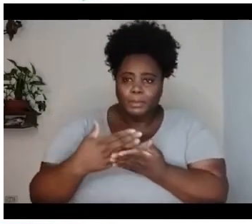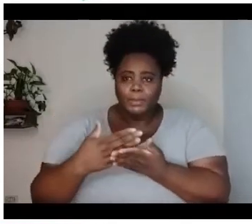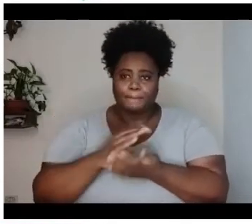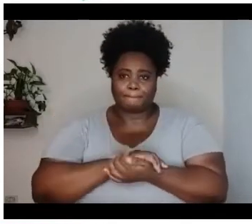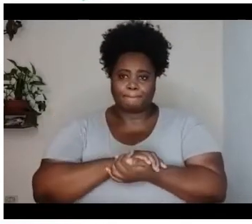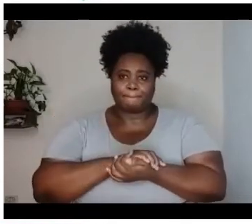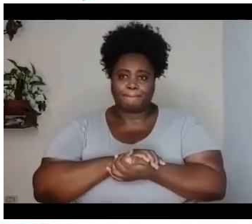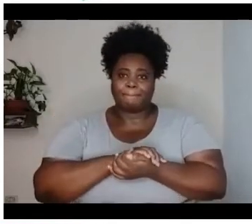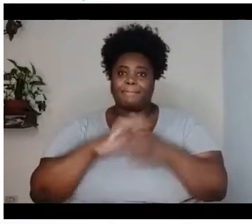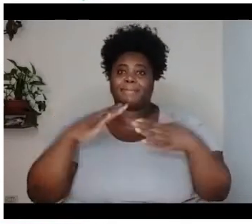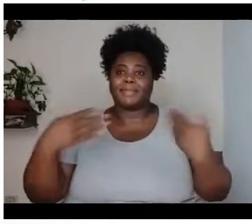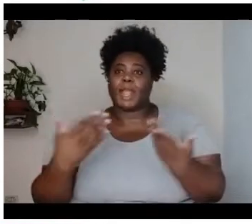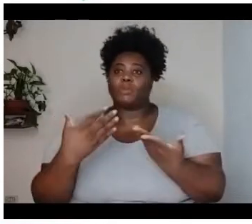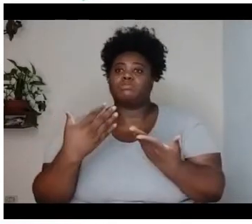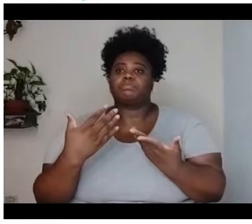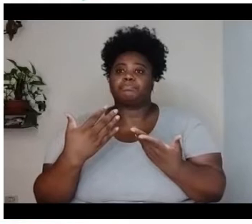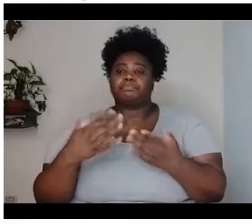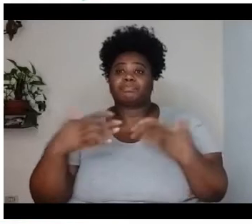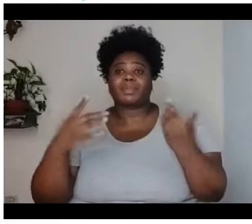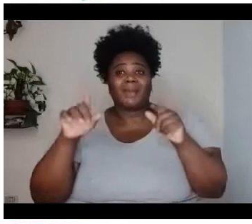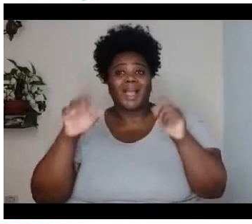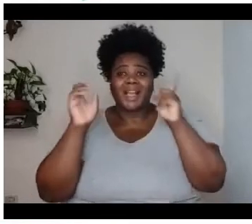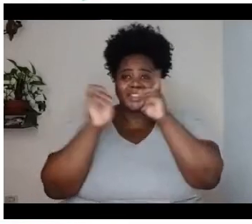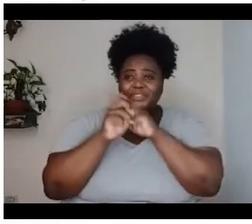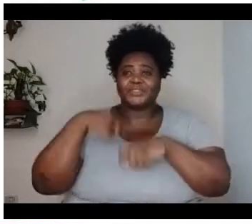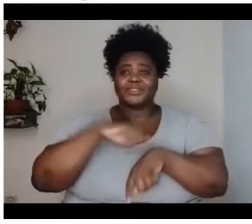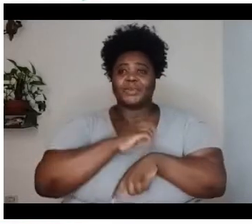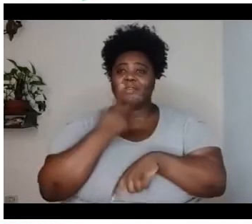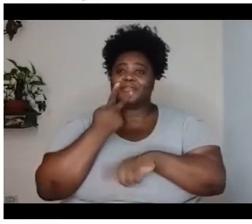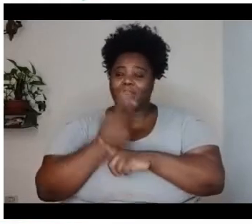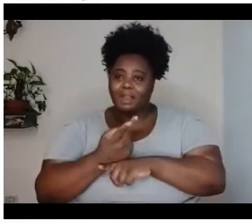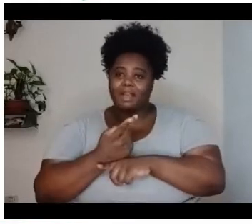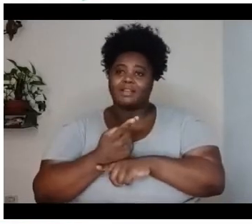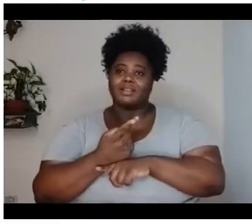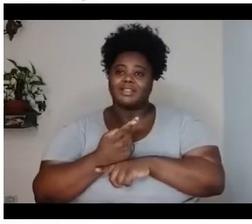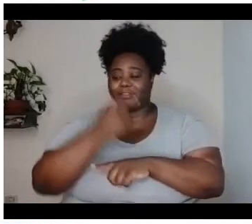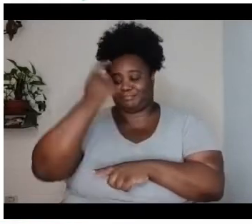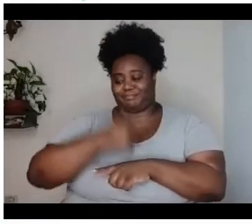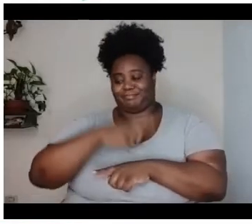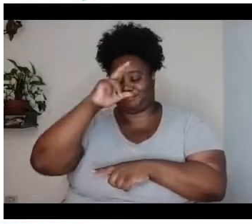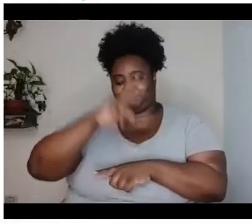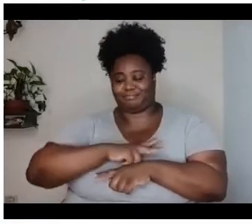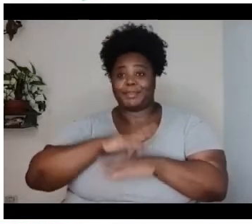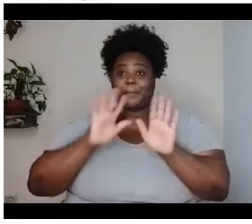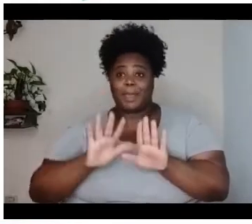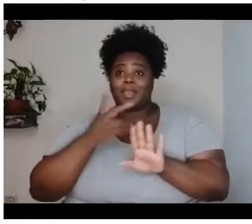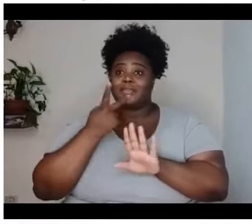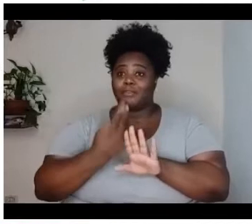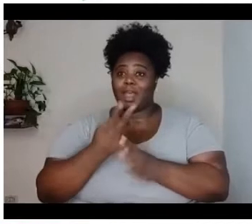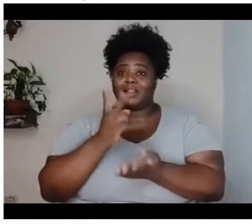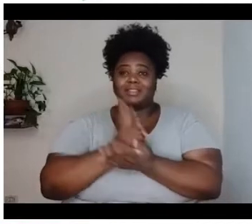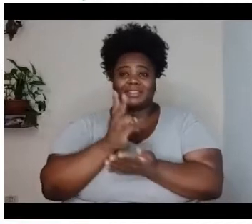Bom, é sempre difícil, né, a gente falar da gente, mas eu diria, eu sempre gosto